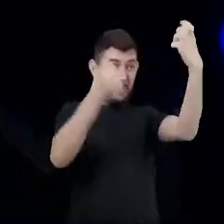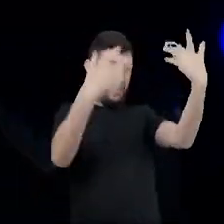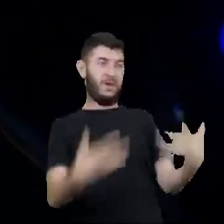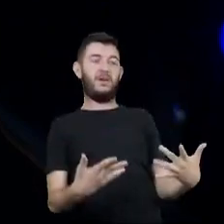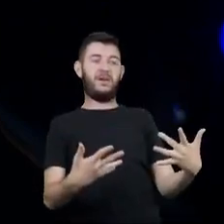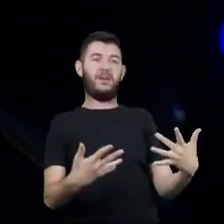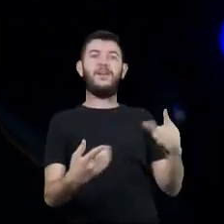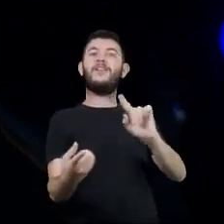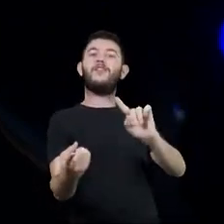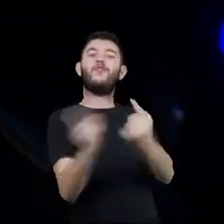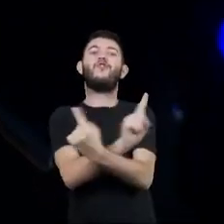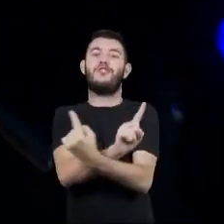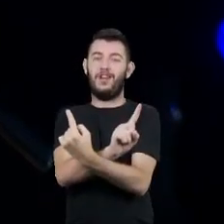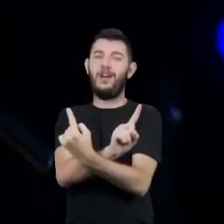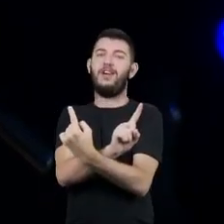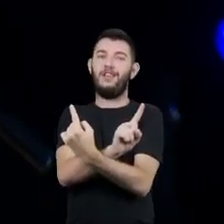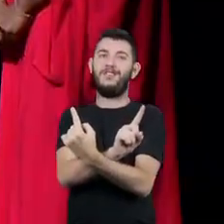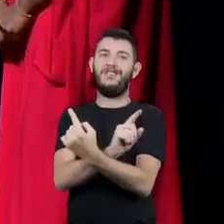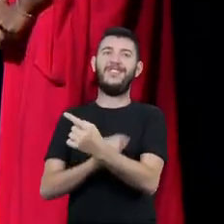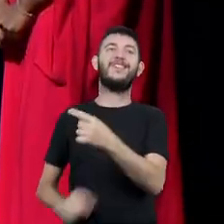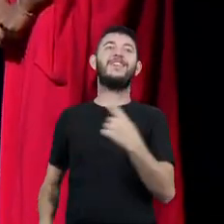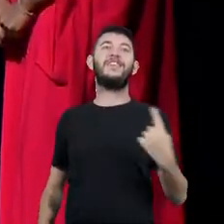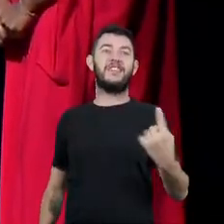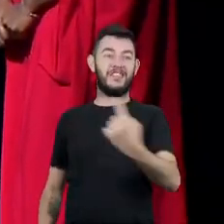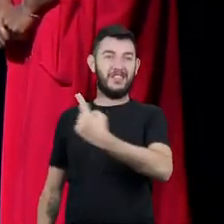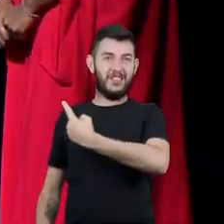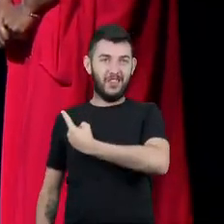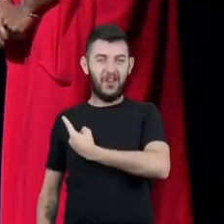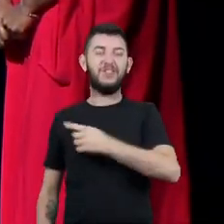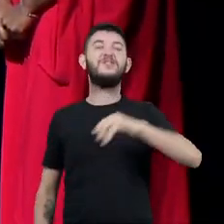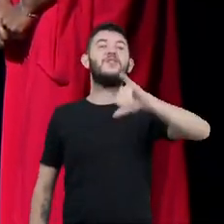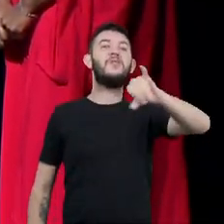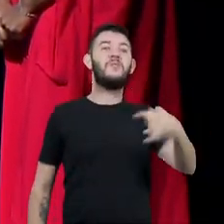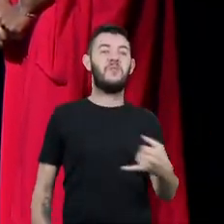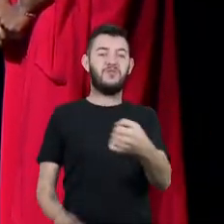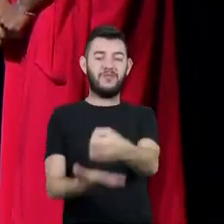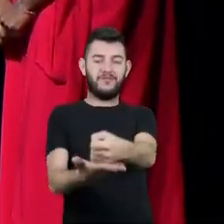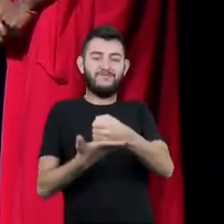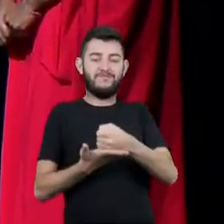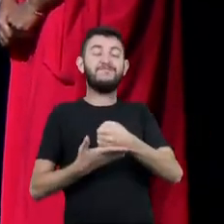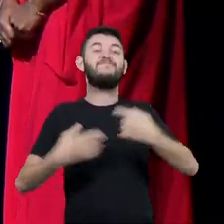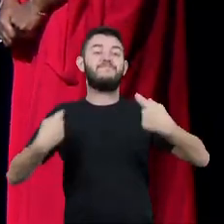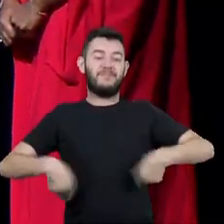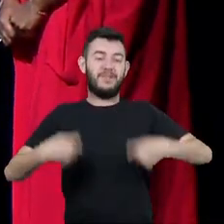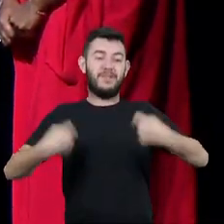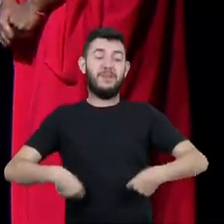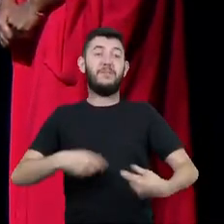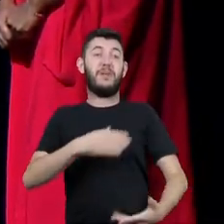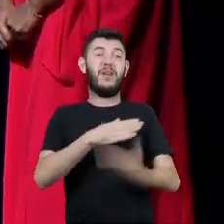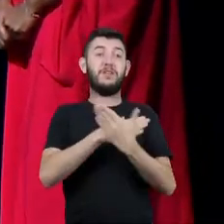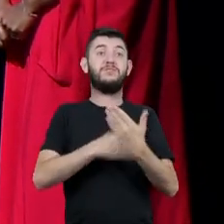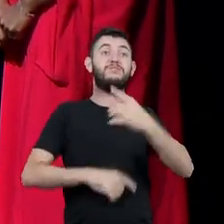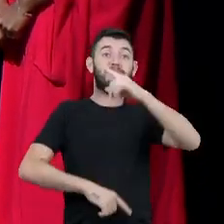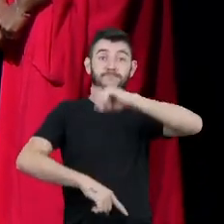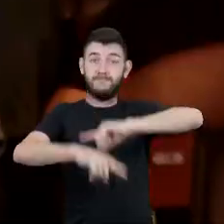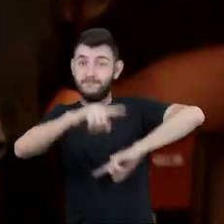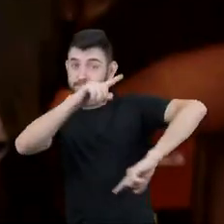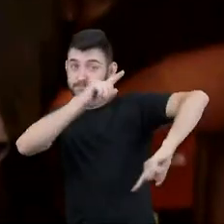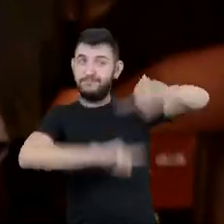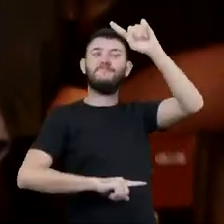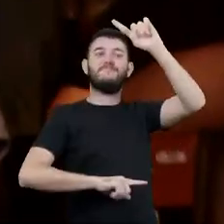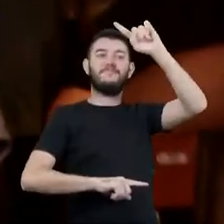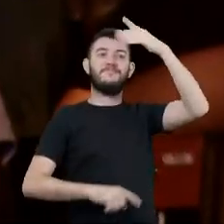também merece as mesmas oportunidades de desenvolvimento. Tanto que eu sou a prova que o